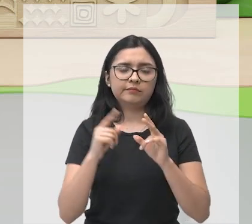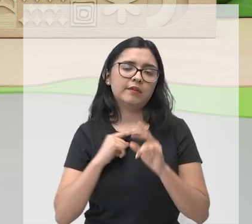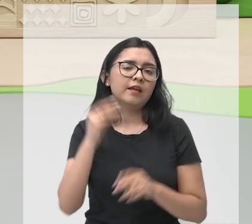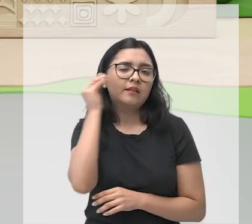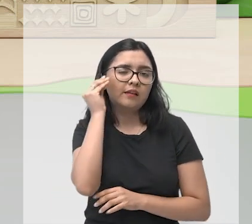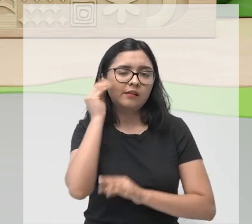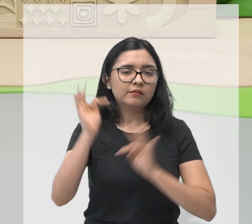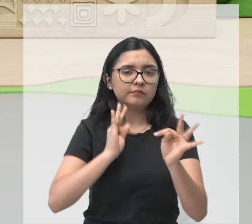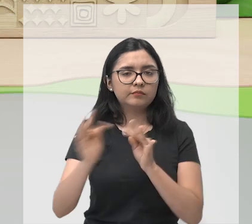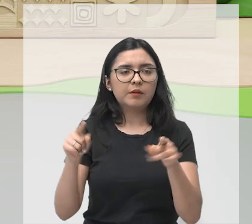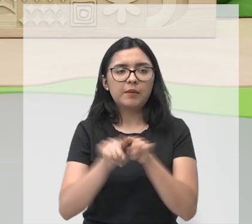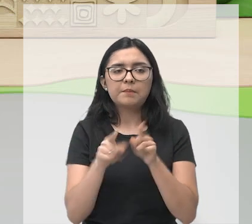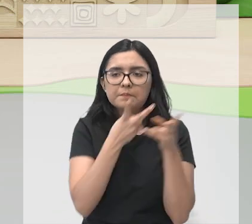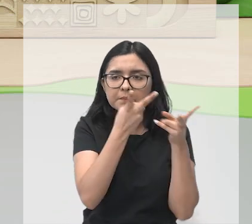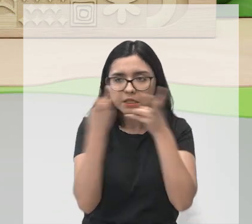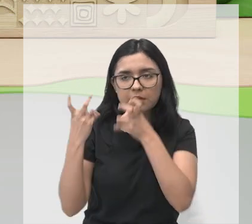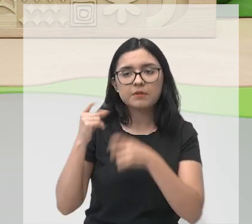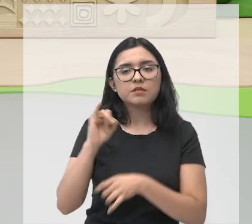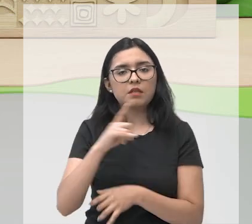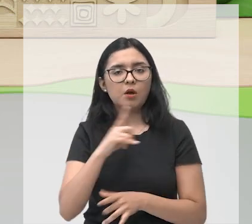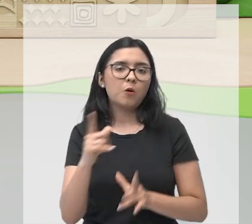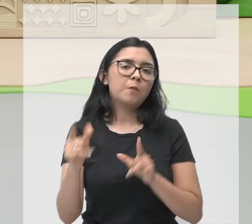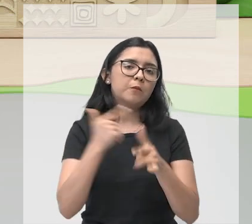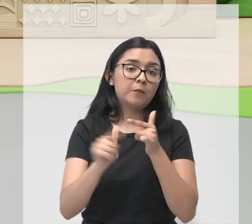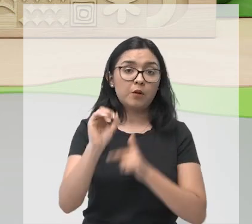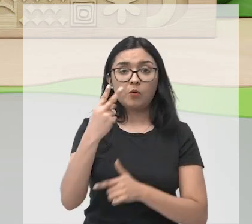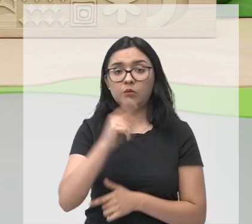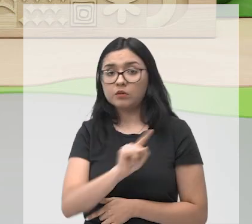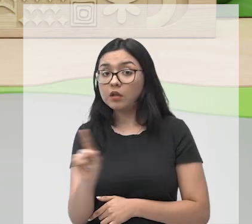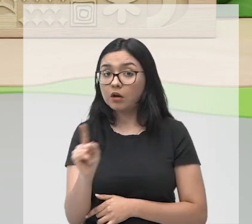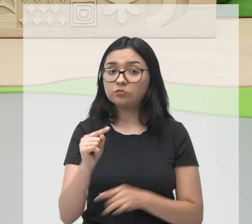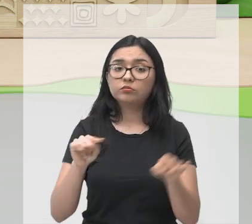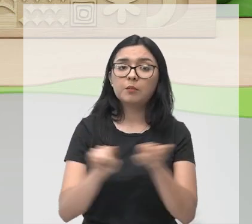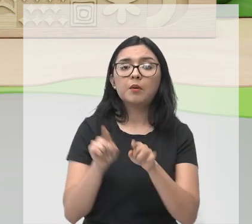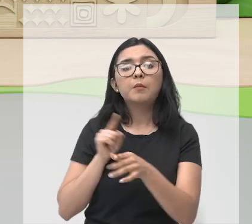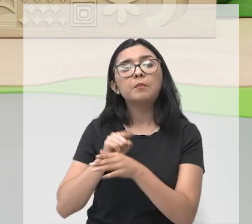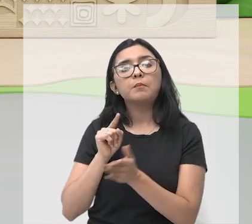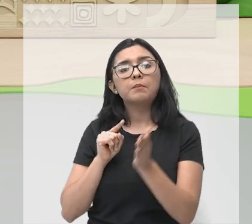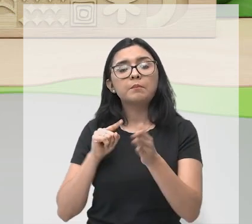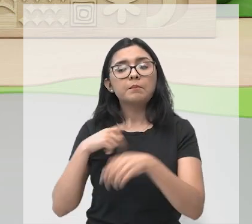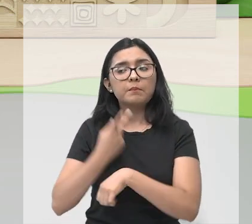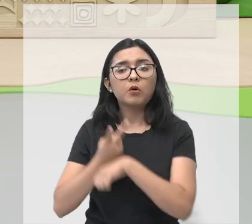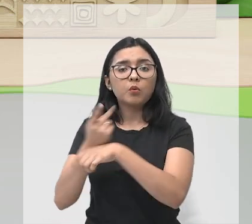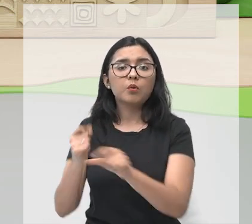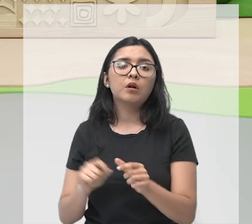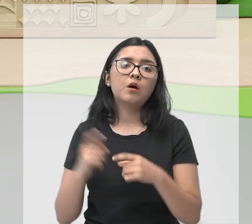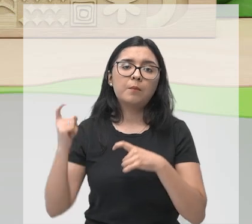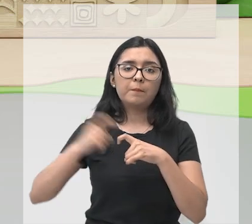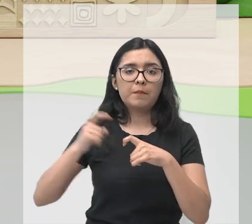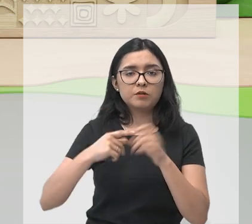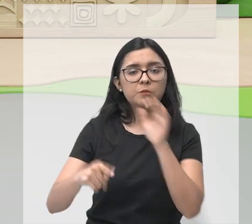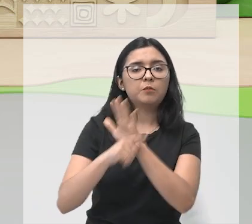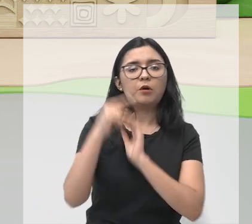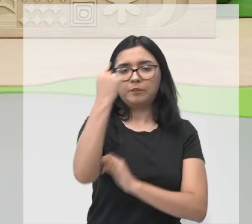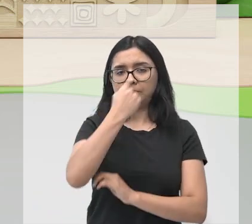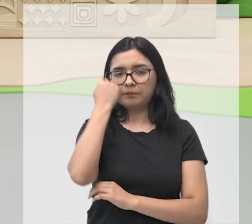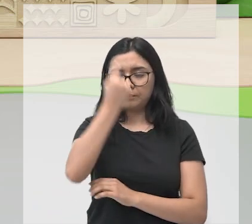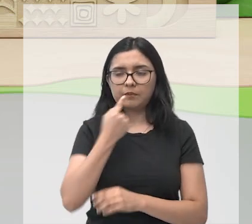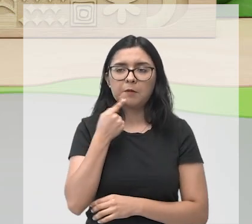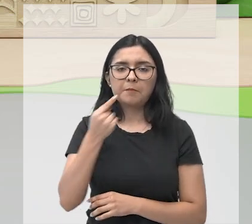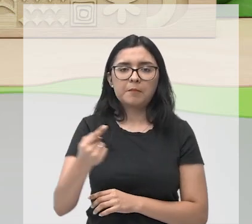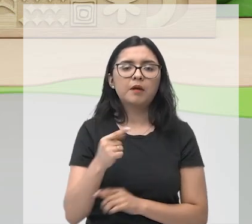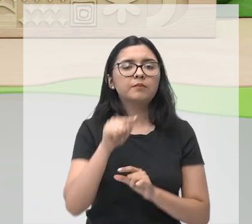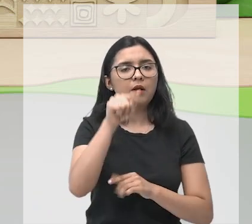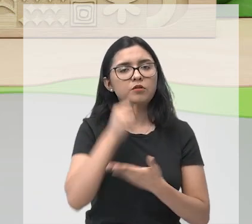pequenos testes em casa e observar se tem algum problema ou não, né, e procurar o profissional, o oftalmologista, né, o profissional mais